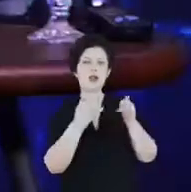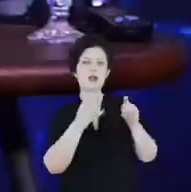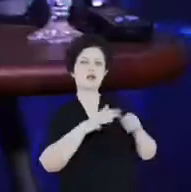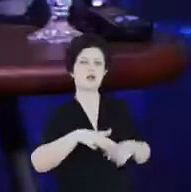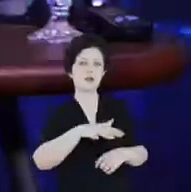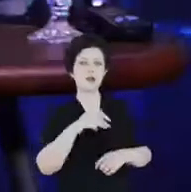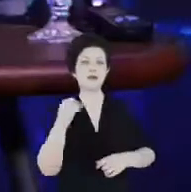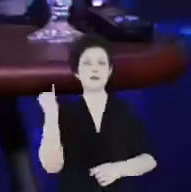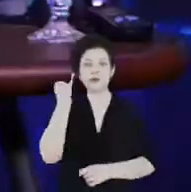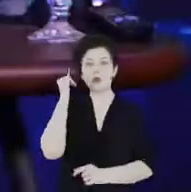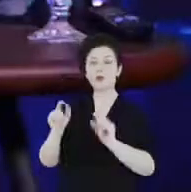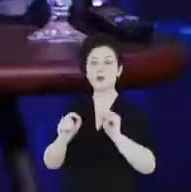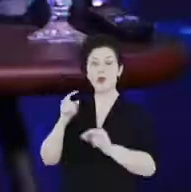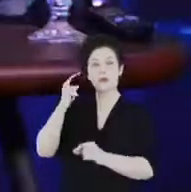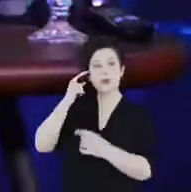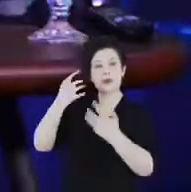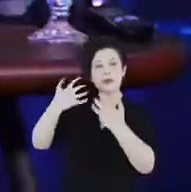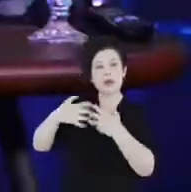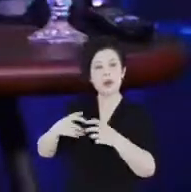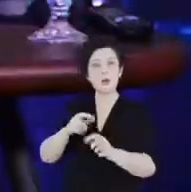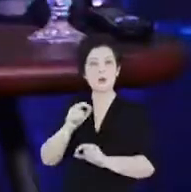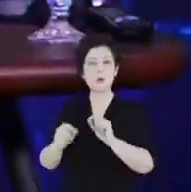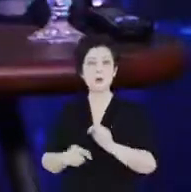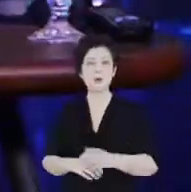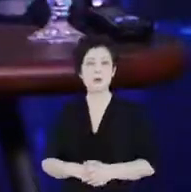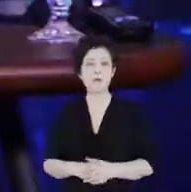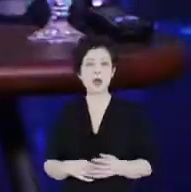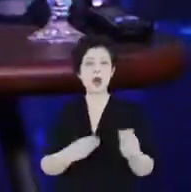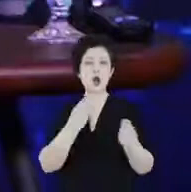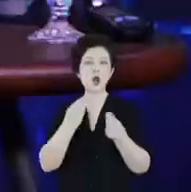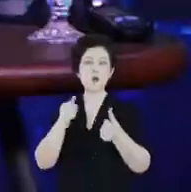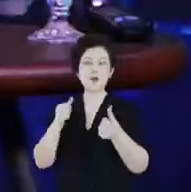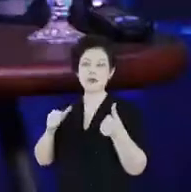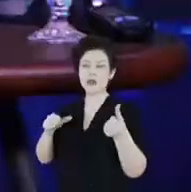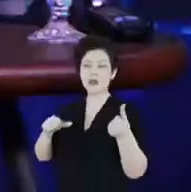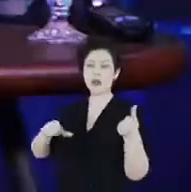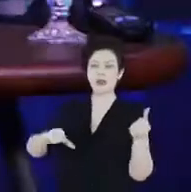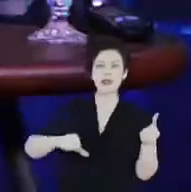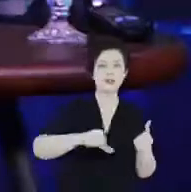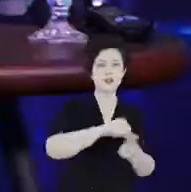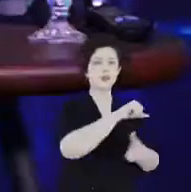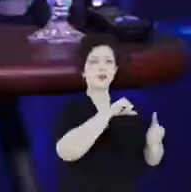importante pensarmos em transformação energética,